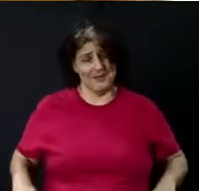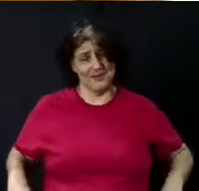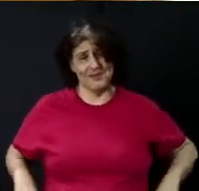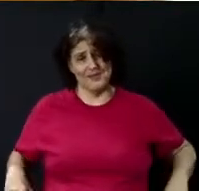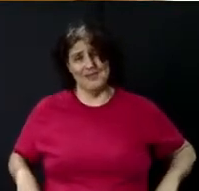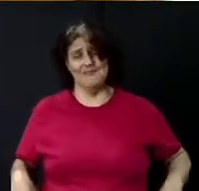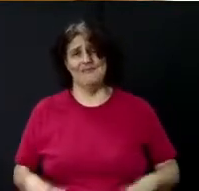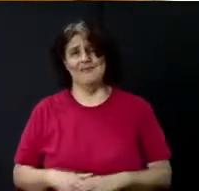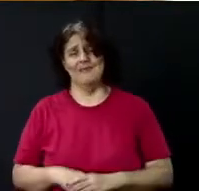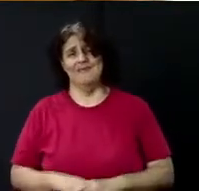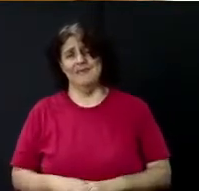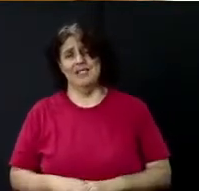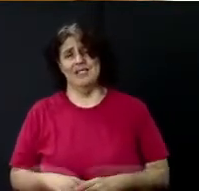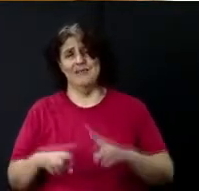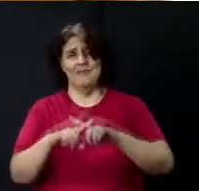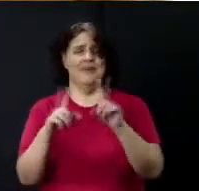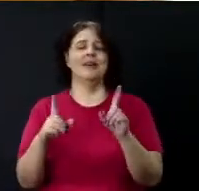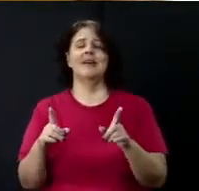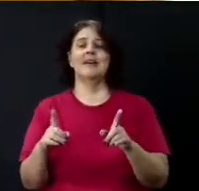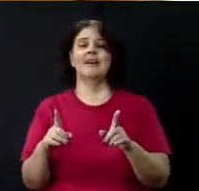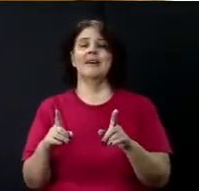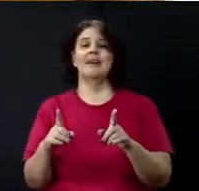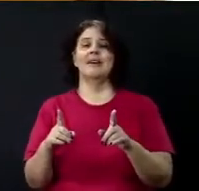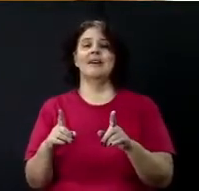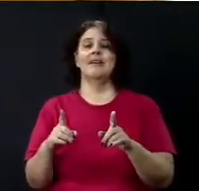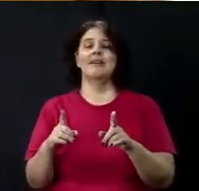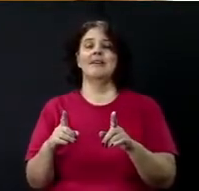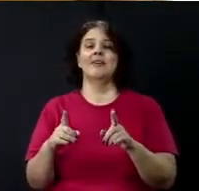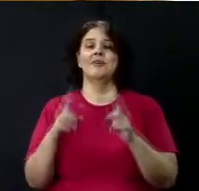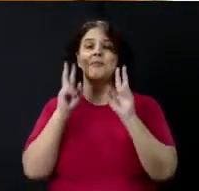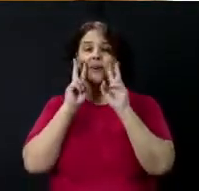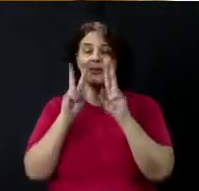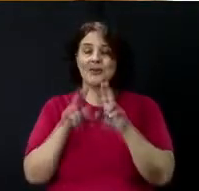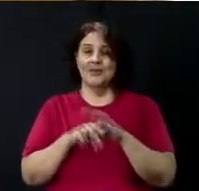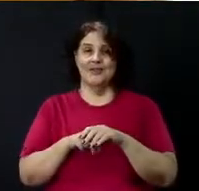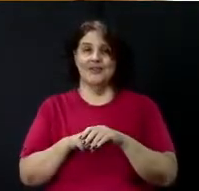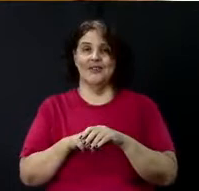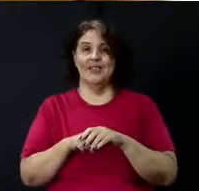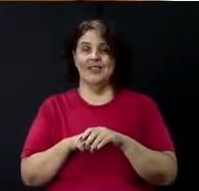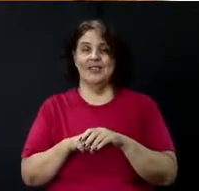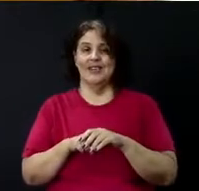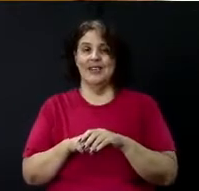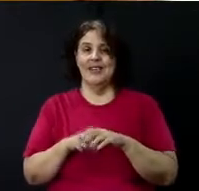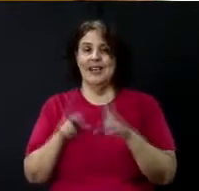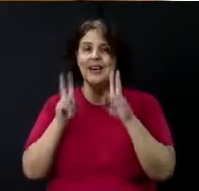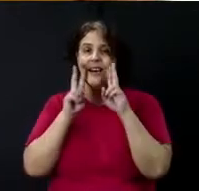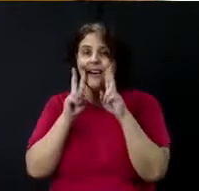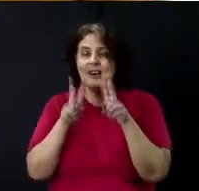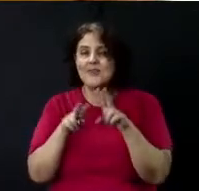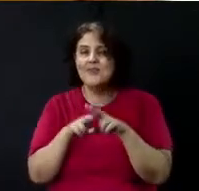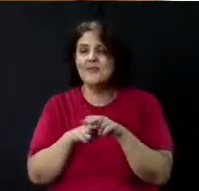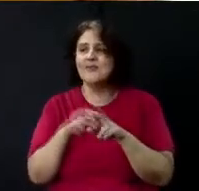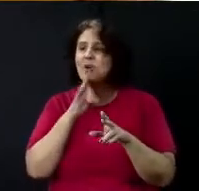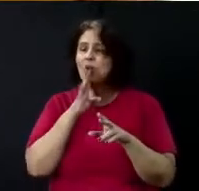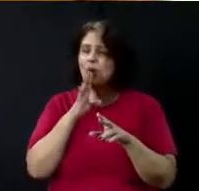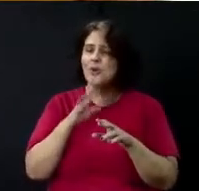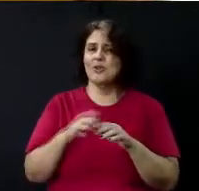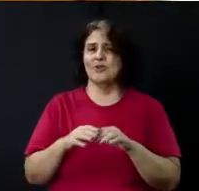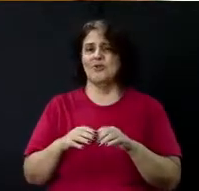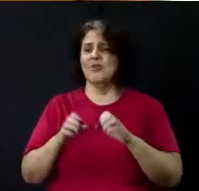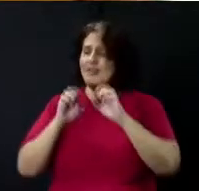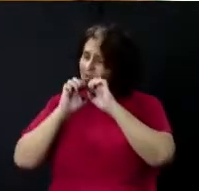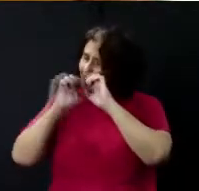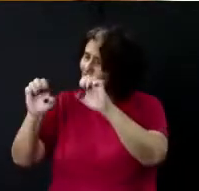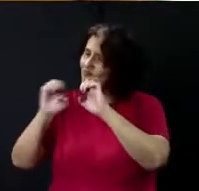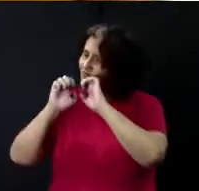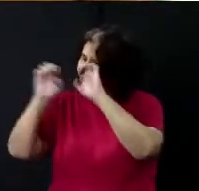fazer é orar. E depois continue a testemunhar. E então prega o evangelho. E tenha paciência.